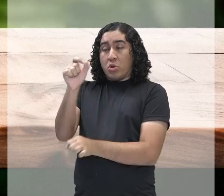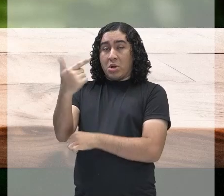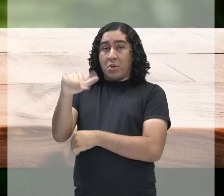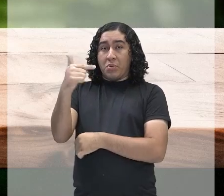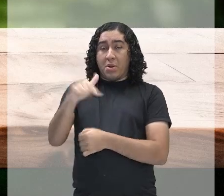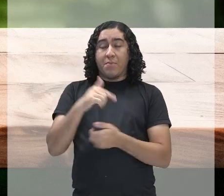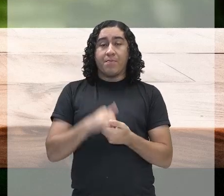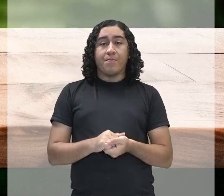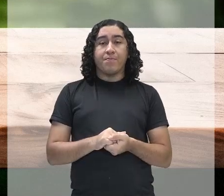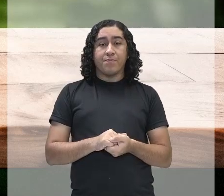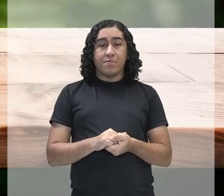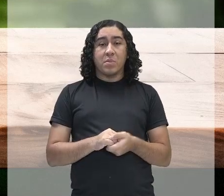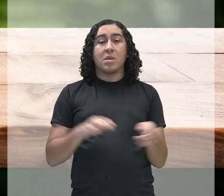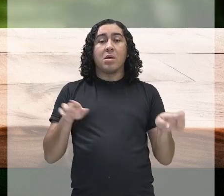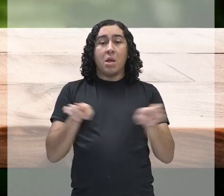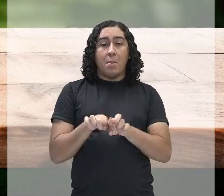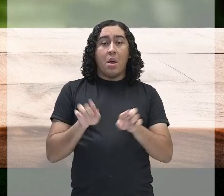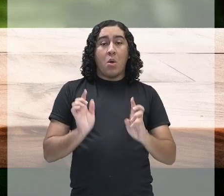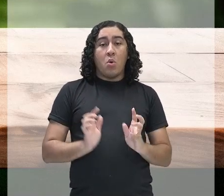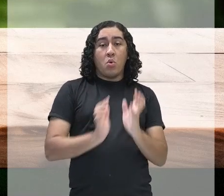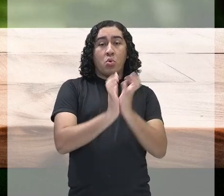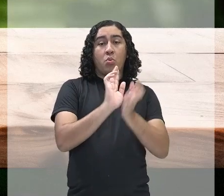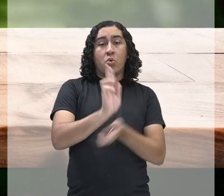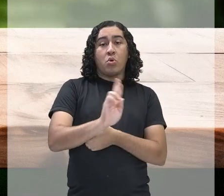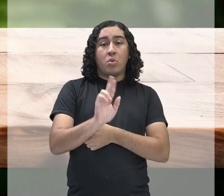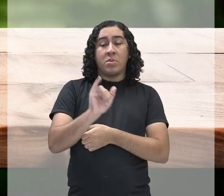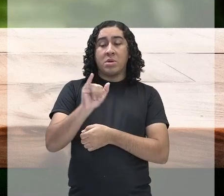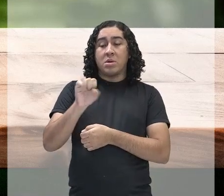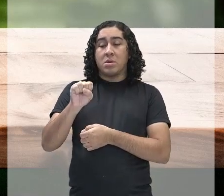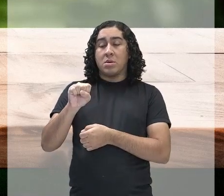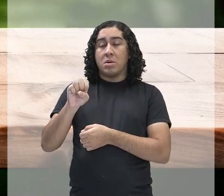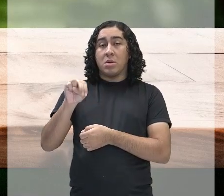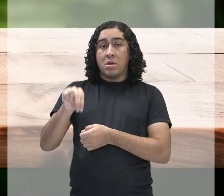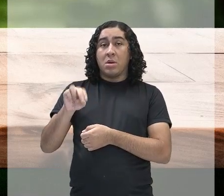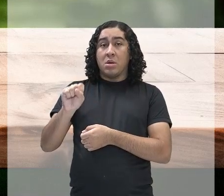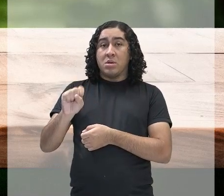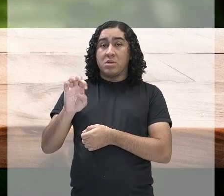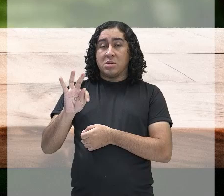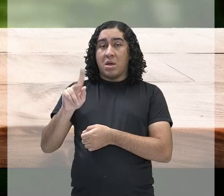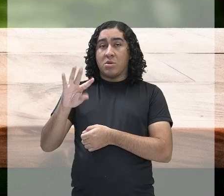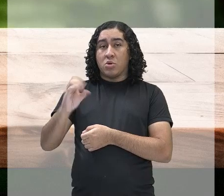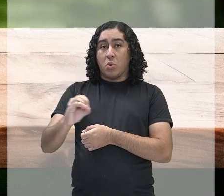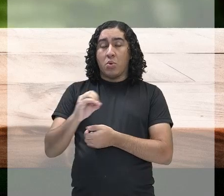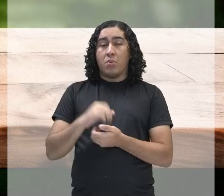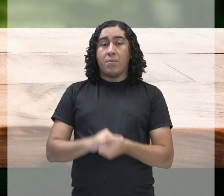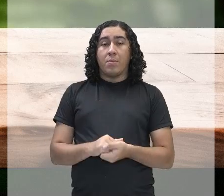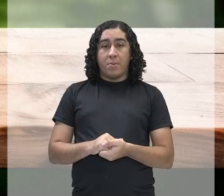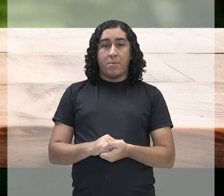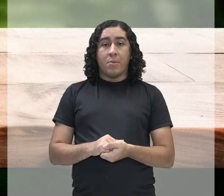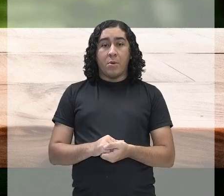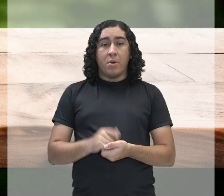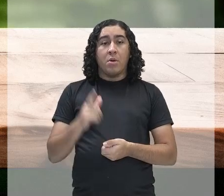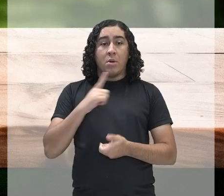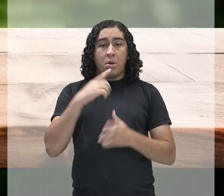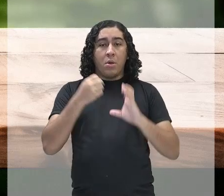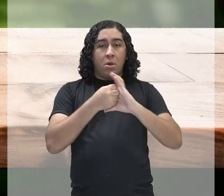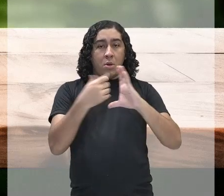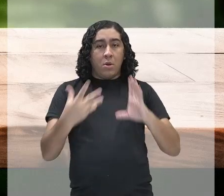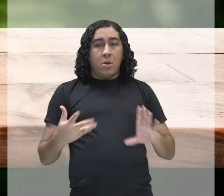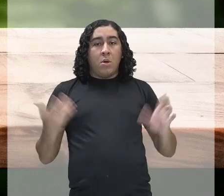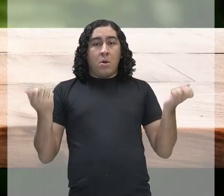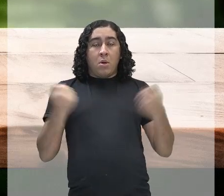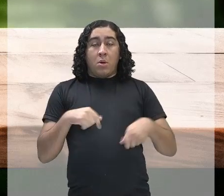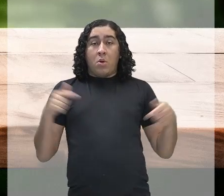ali dentro de um grupo, né, que é chamado de insetos, né? Então ela tem características ali que fazem com que